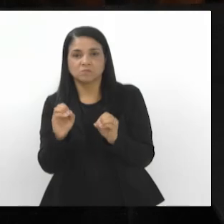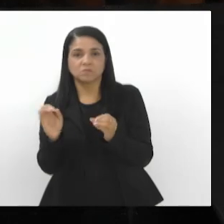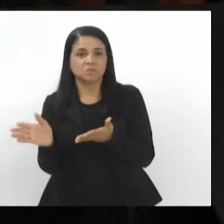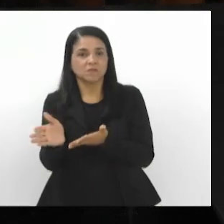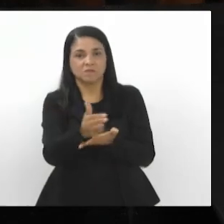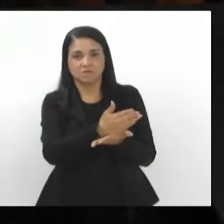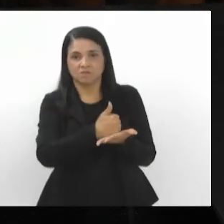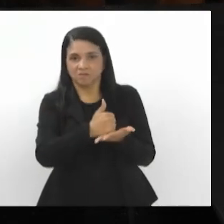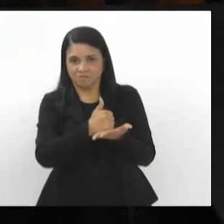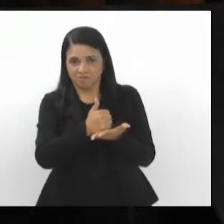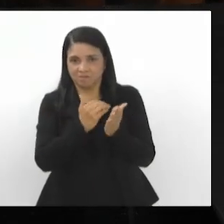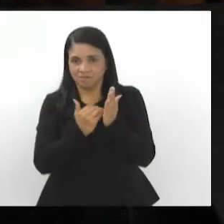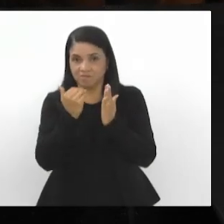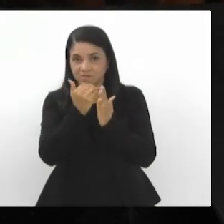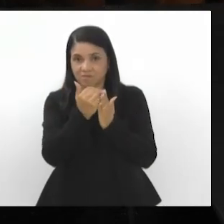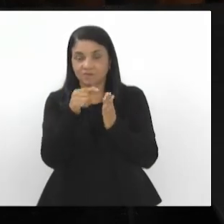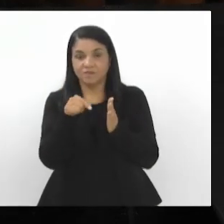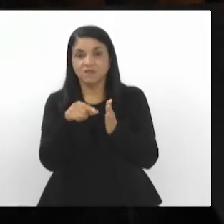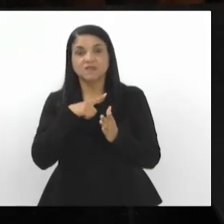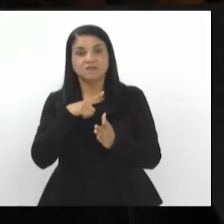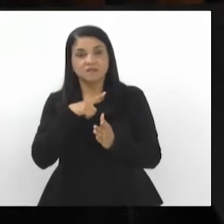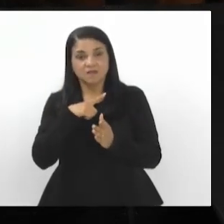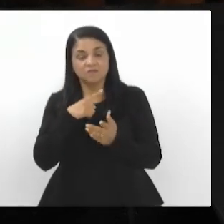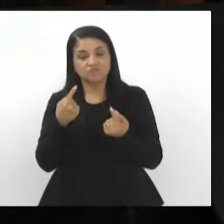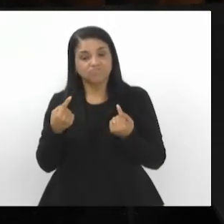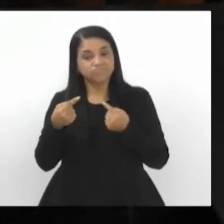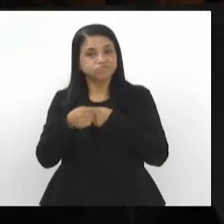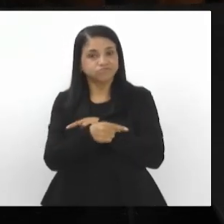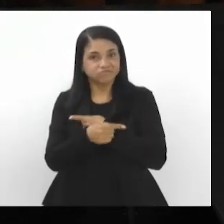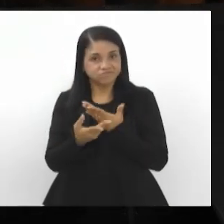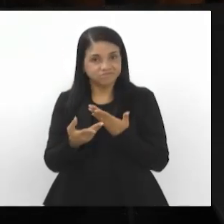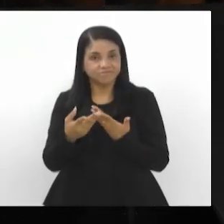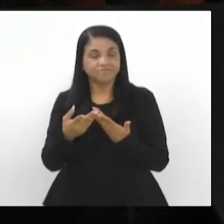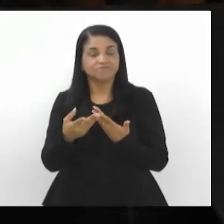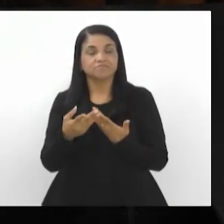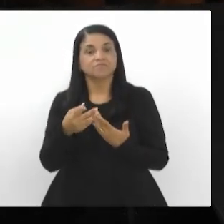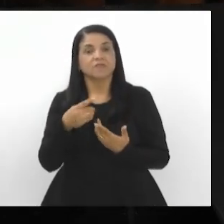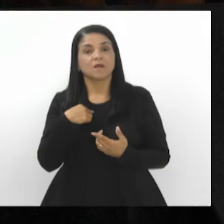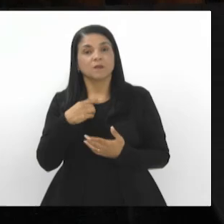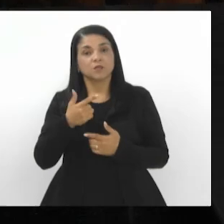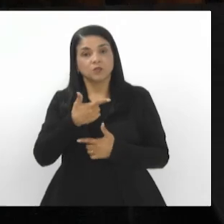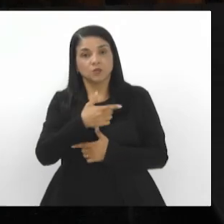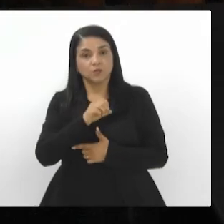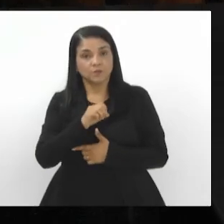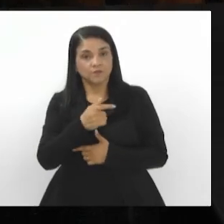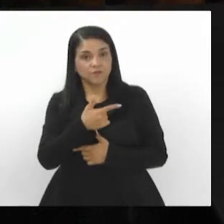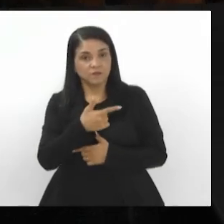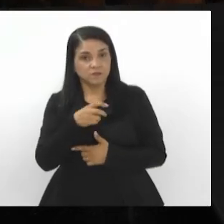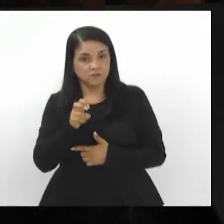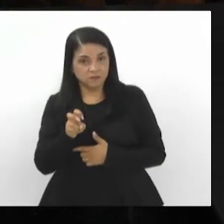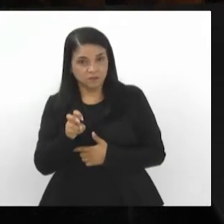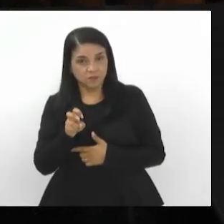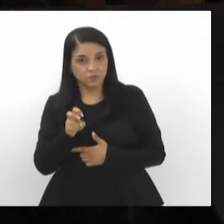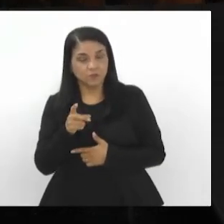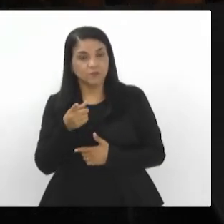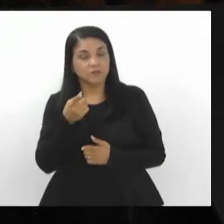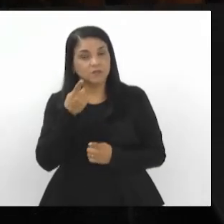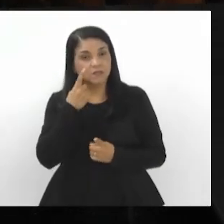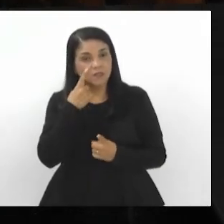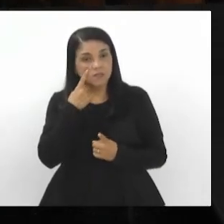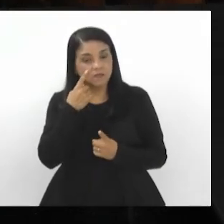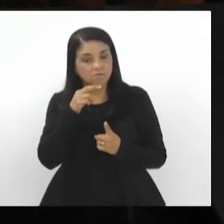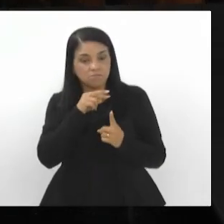arrecadação. Como se não bastasse, temos contradições nisso, ou seja, para 2025 está prevista já